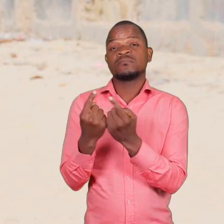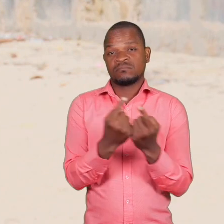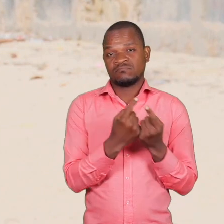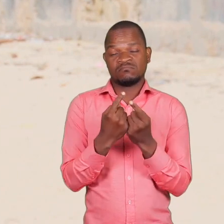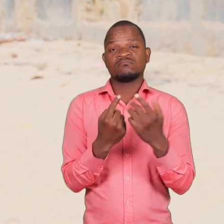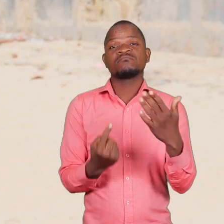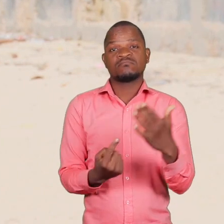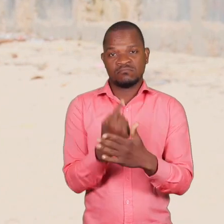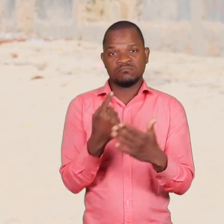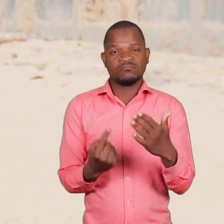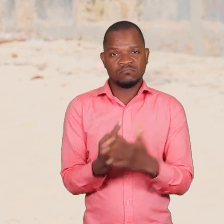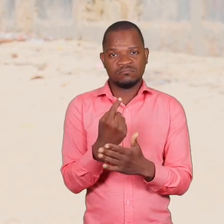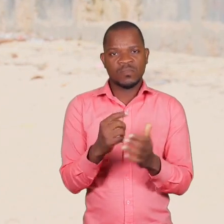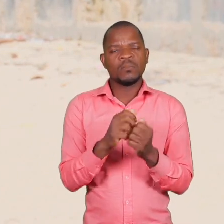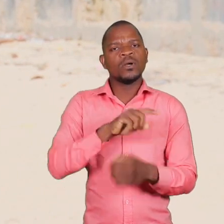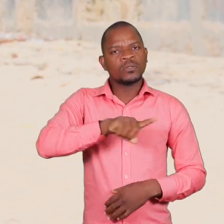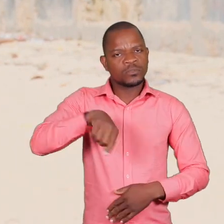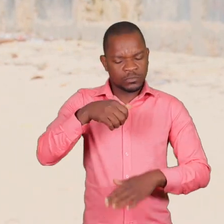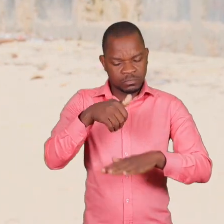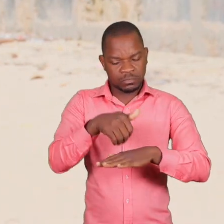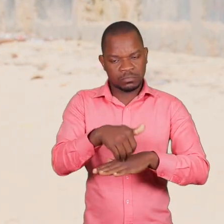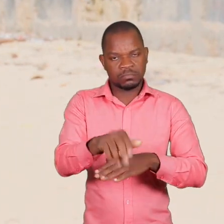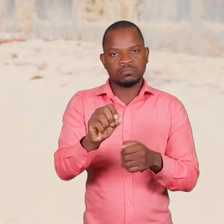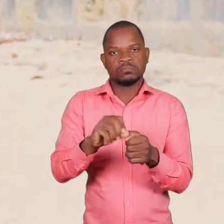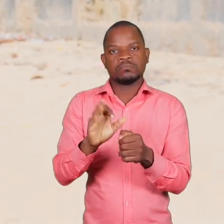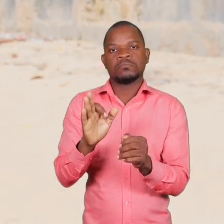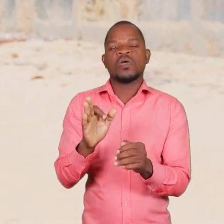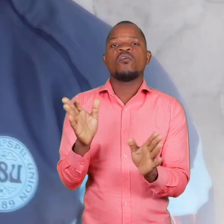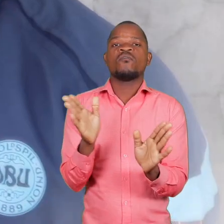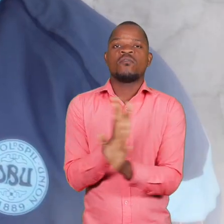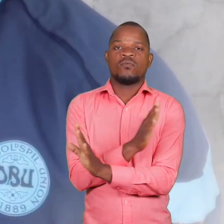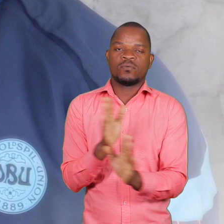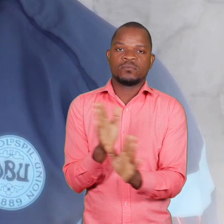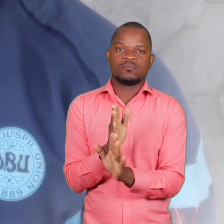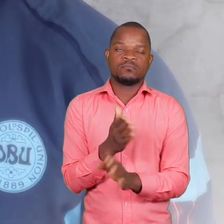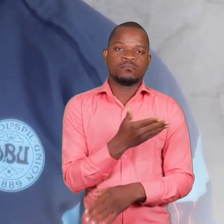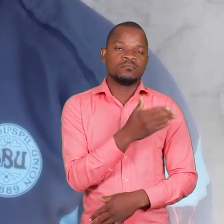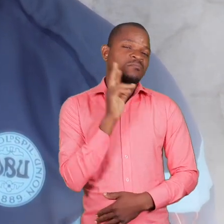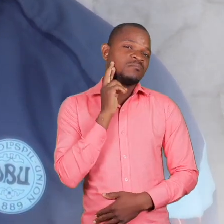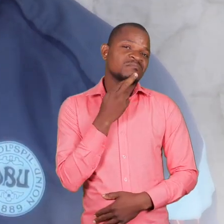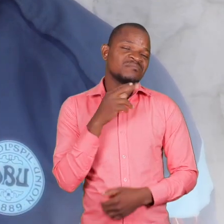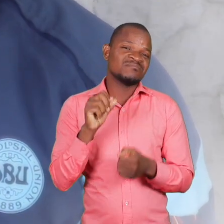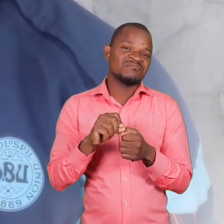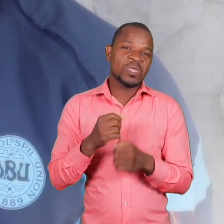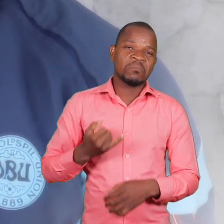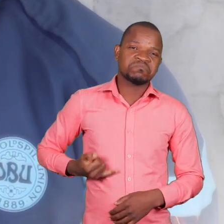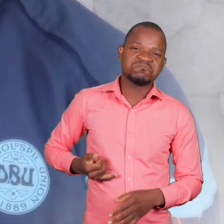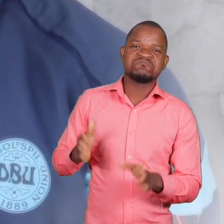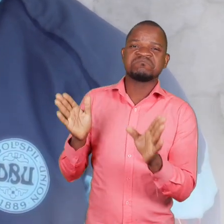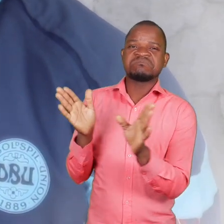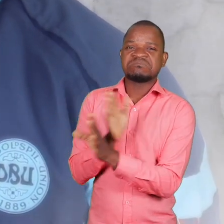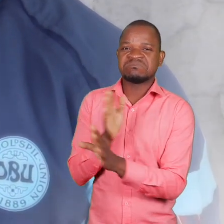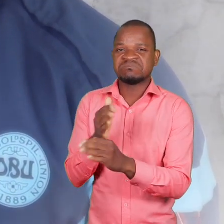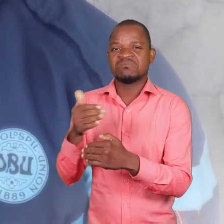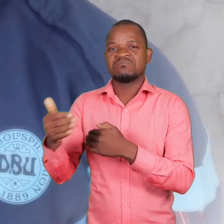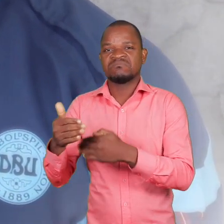É isso. Vocês continuam fazendo necessidade. E nós continuamos fazendo necessidade. Aqui faz-se a fecalismo ao céu aberto devido